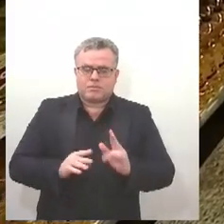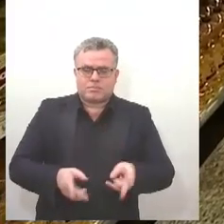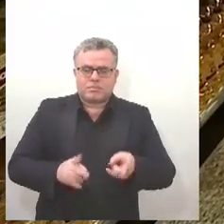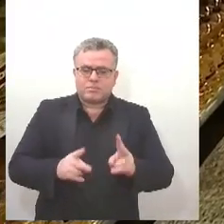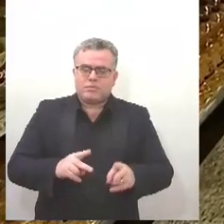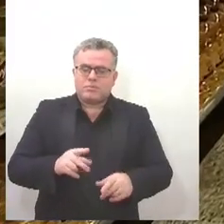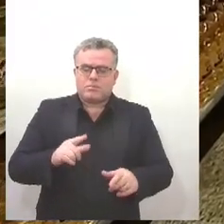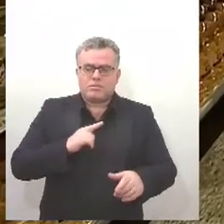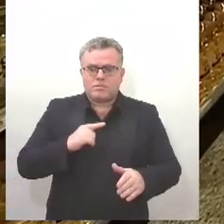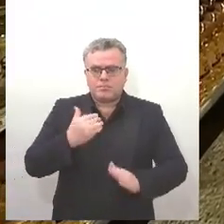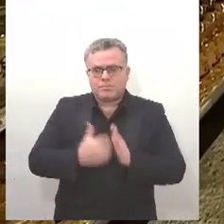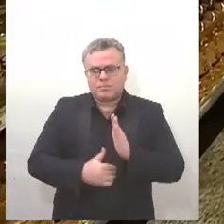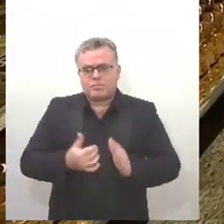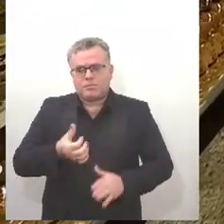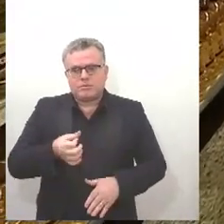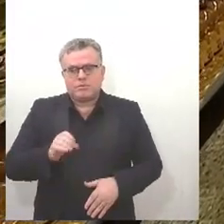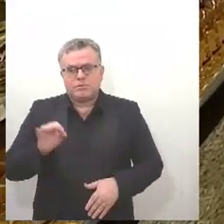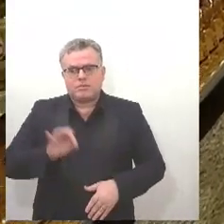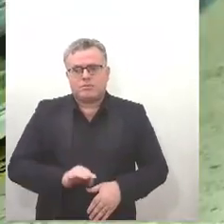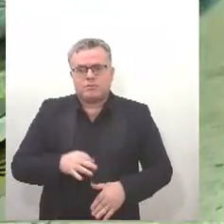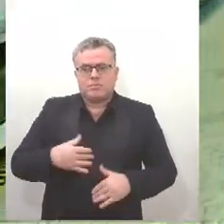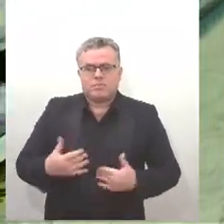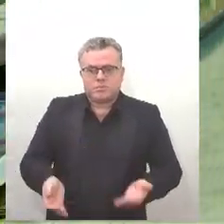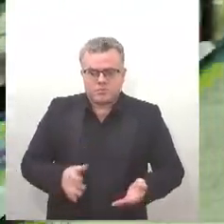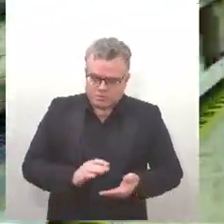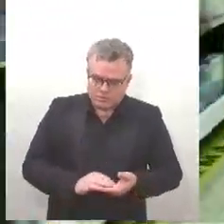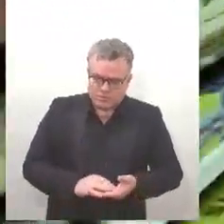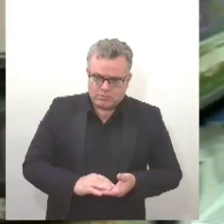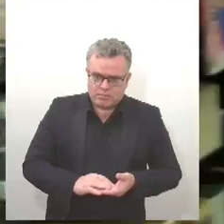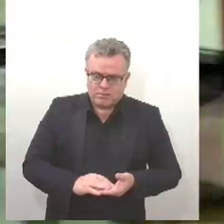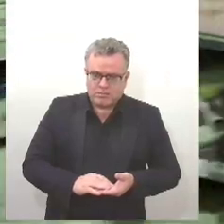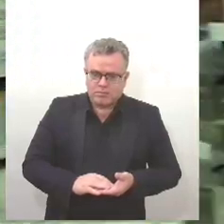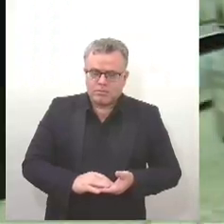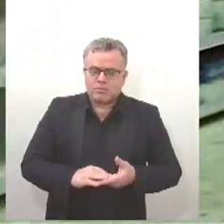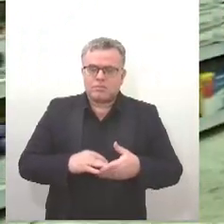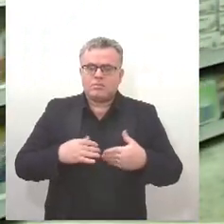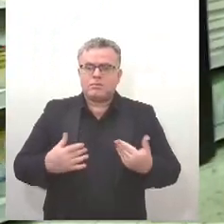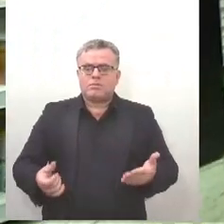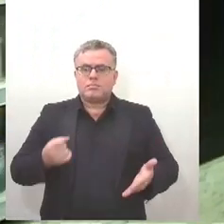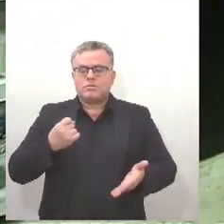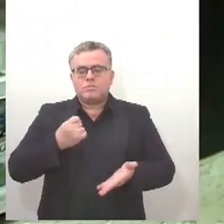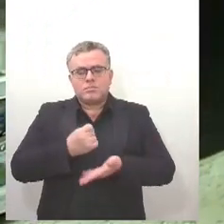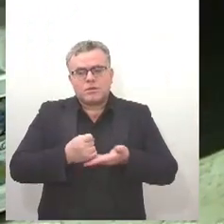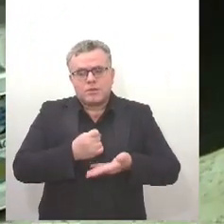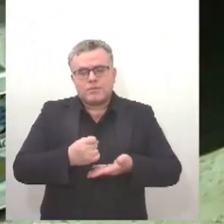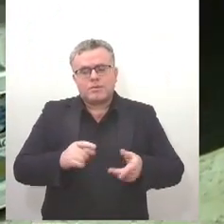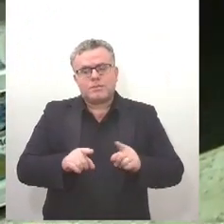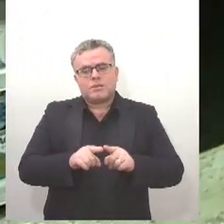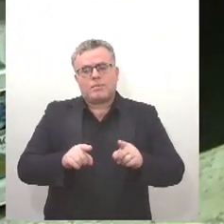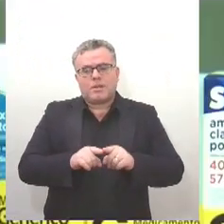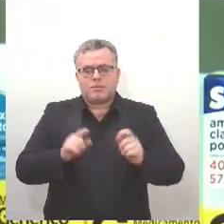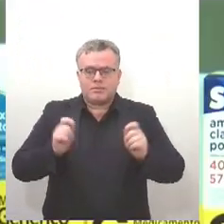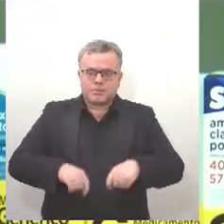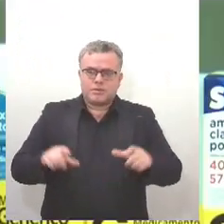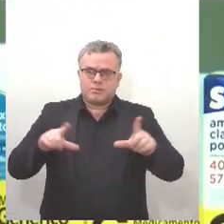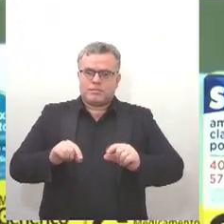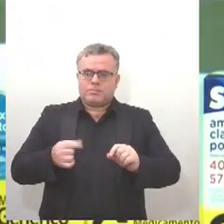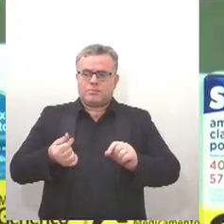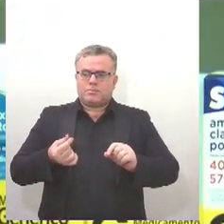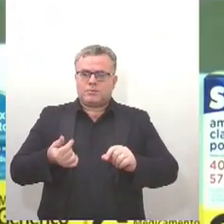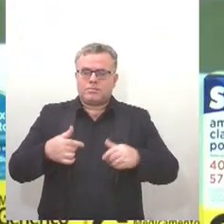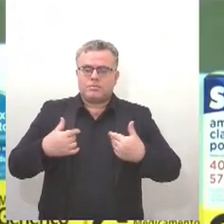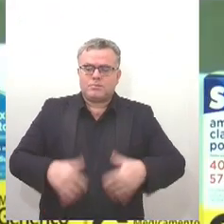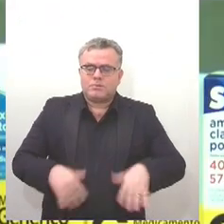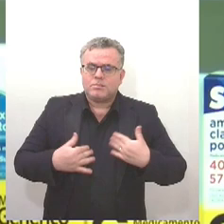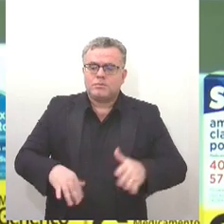60% sobre a alíquota dos novos impostos na farmácia a conta também pode ficar mais barata o projeto prevê